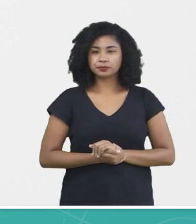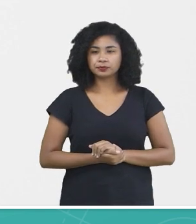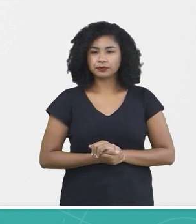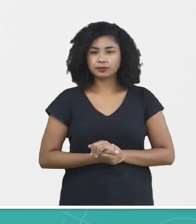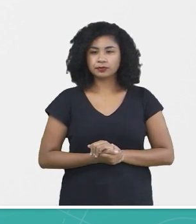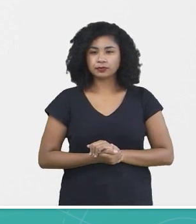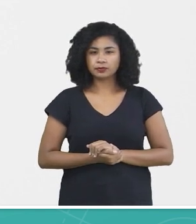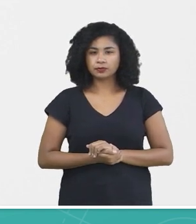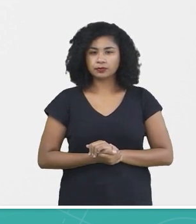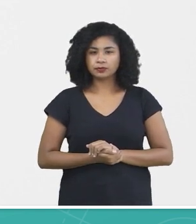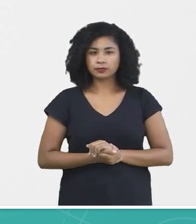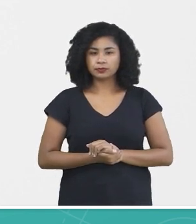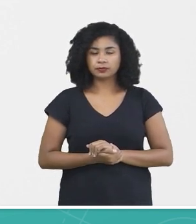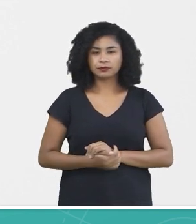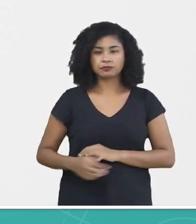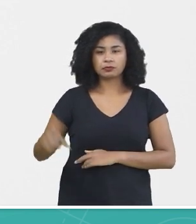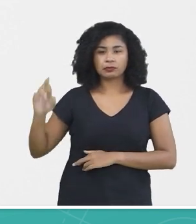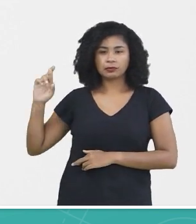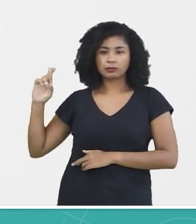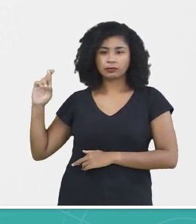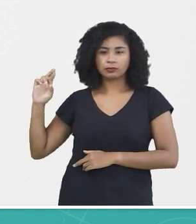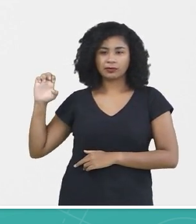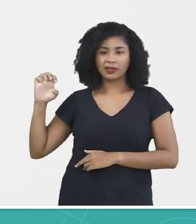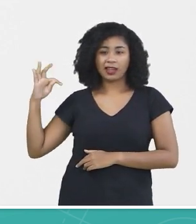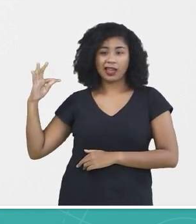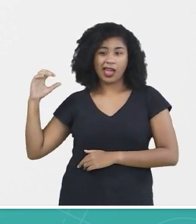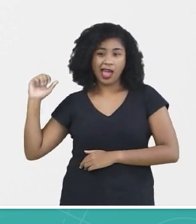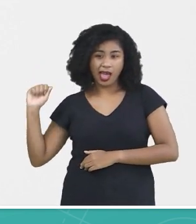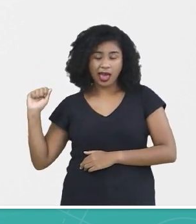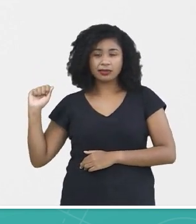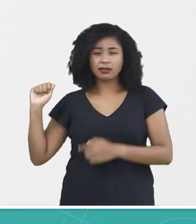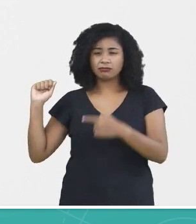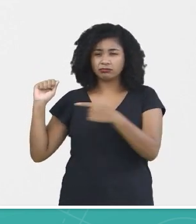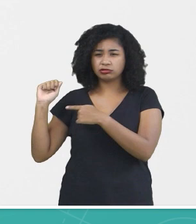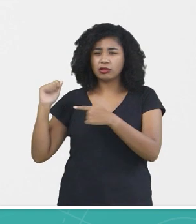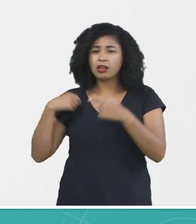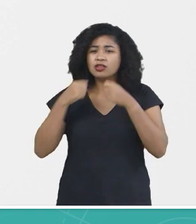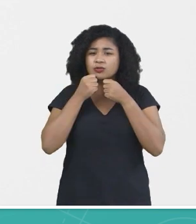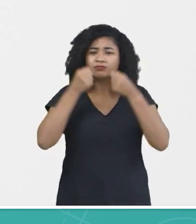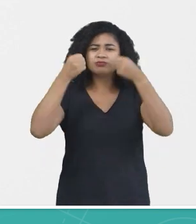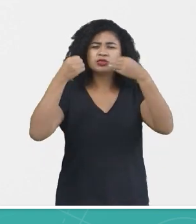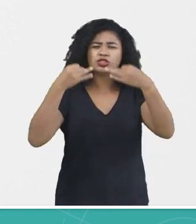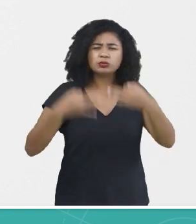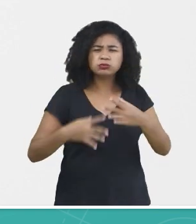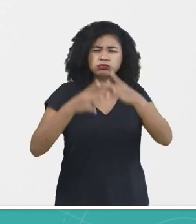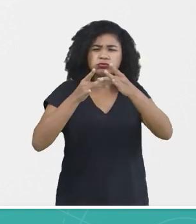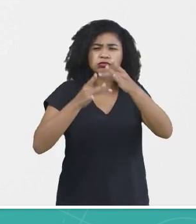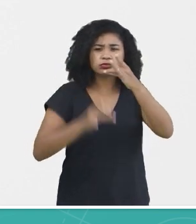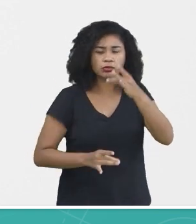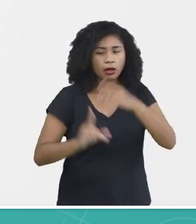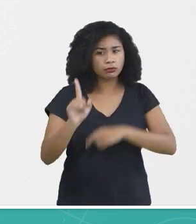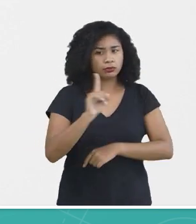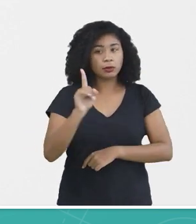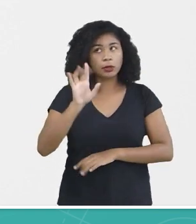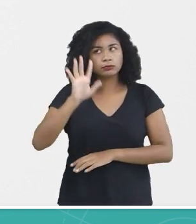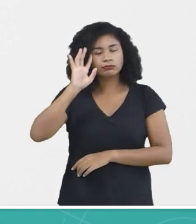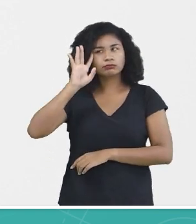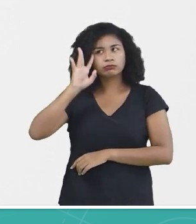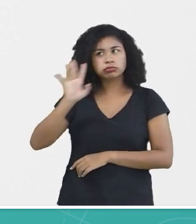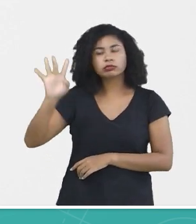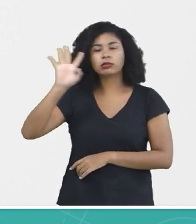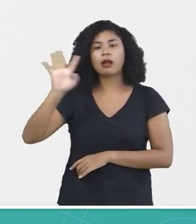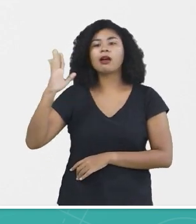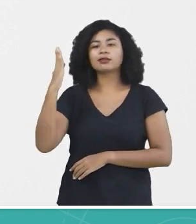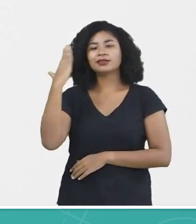um conceito primitivo, ou seja, eu não consigo definir, mas eu tenho uma noção do que representa a reta. E para classificar